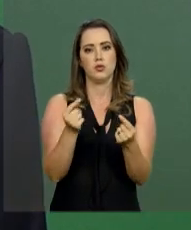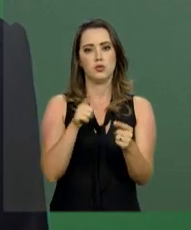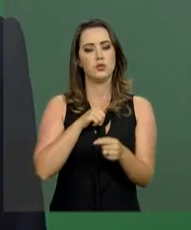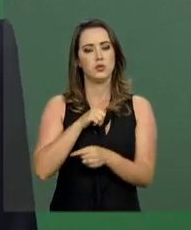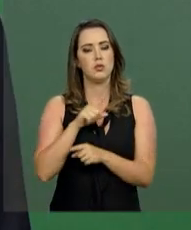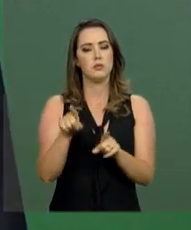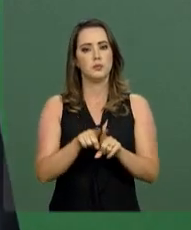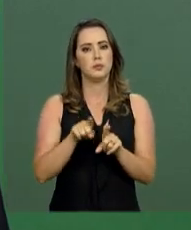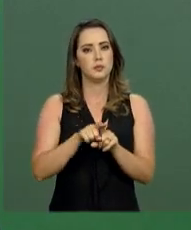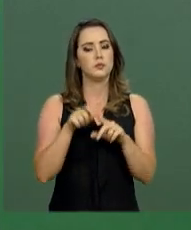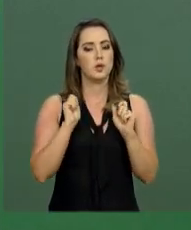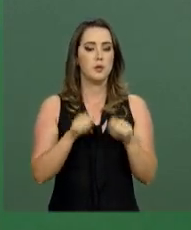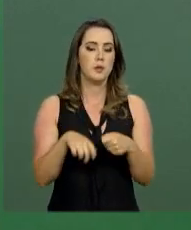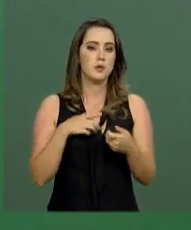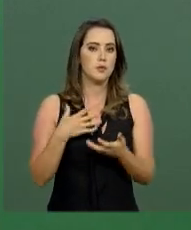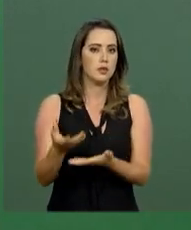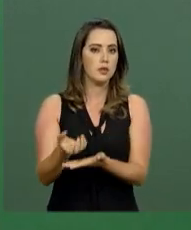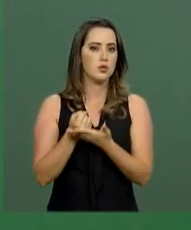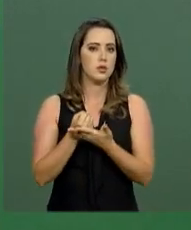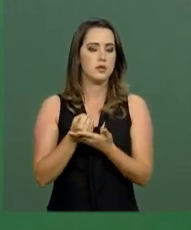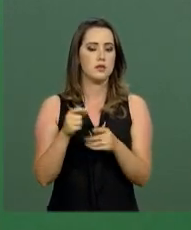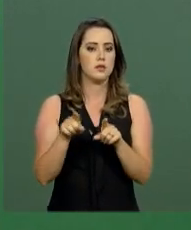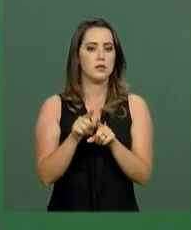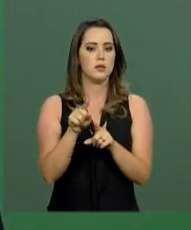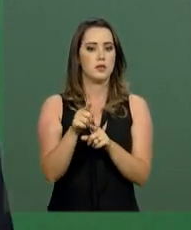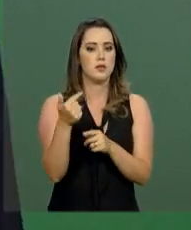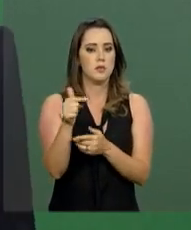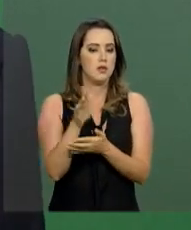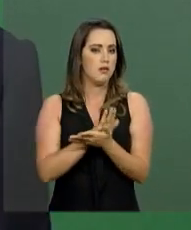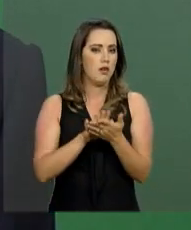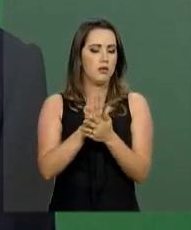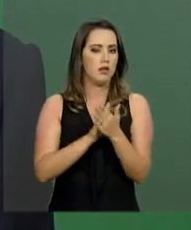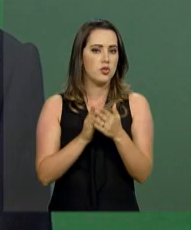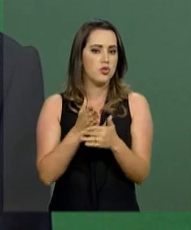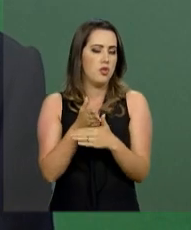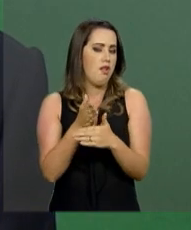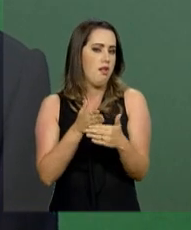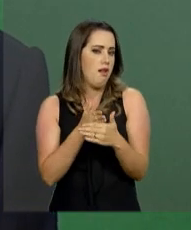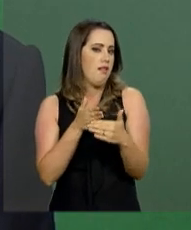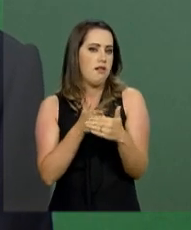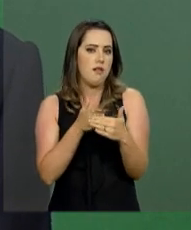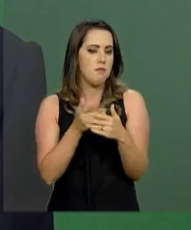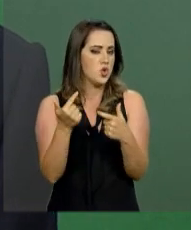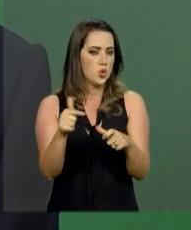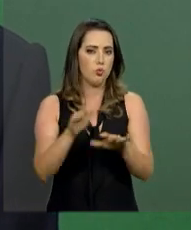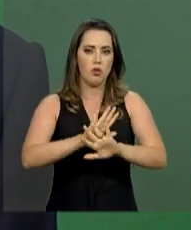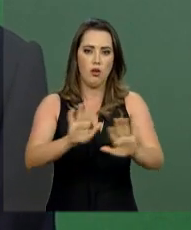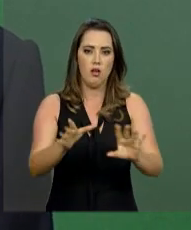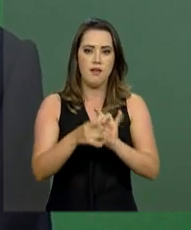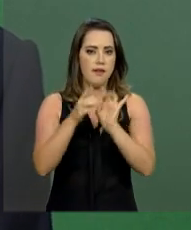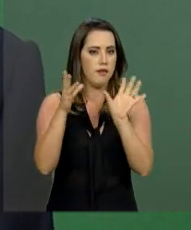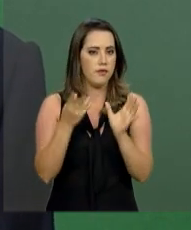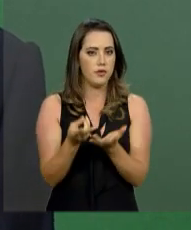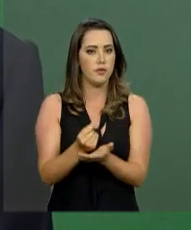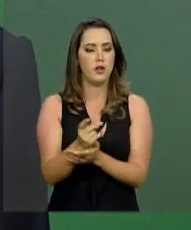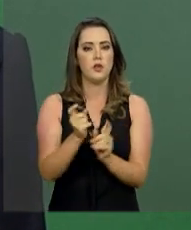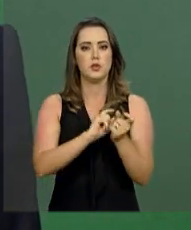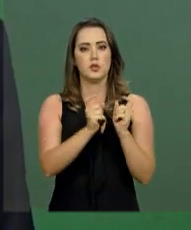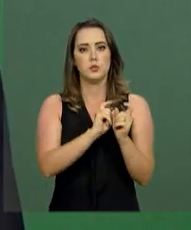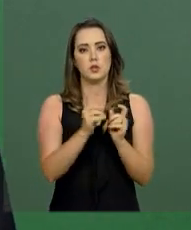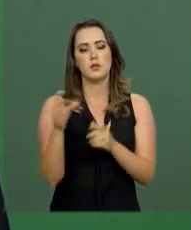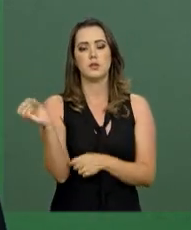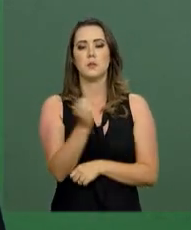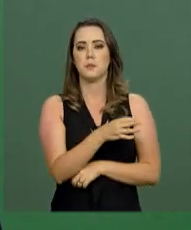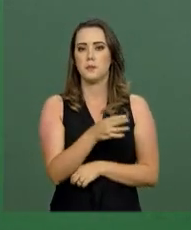teremos a condição de recebê los é sem qualquer limitação orçamentária ou seja com uma gestão muito mais